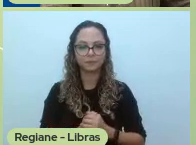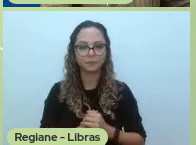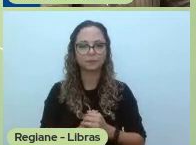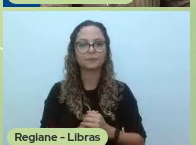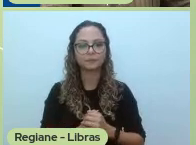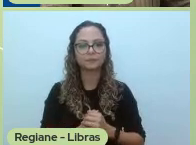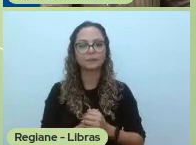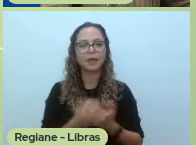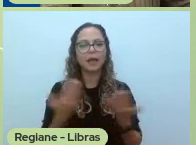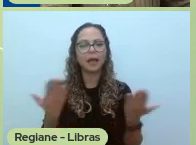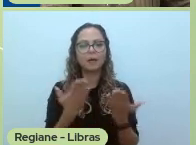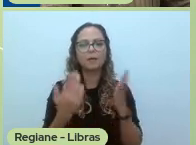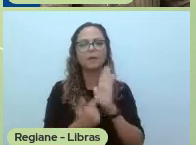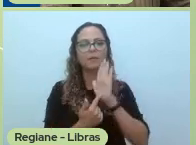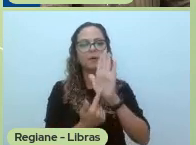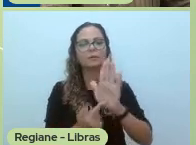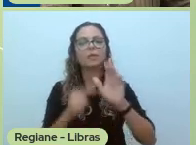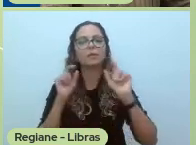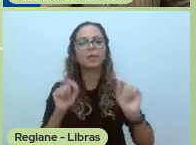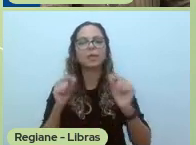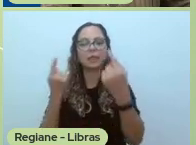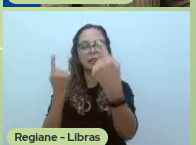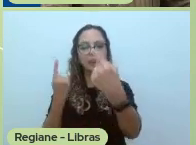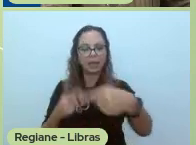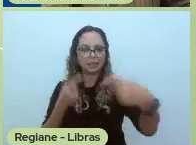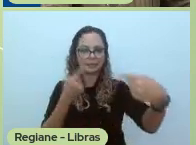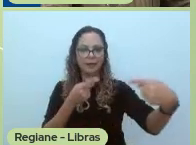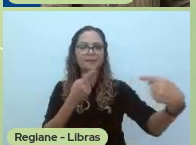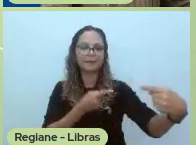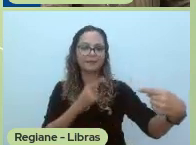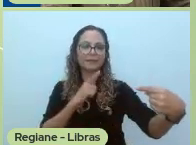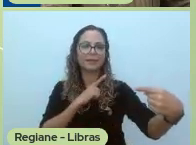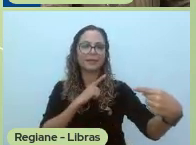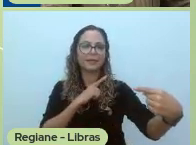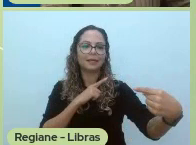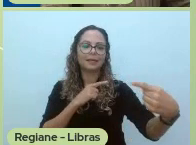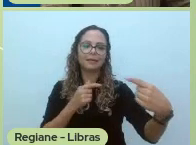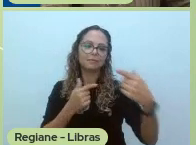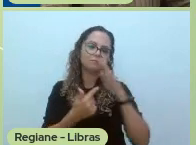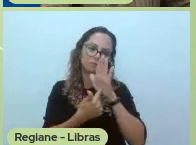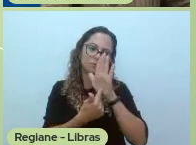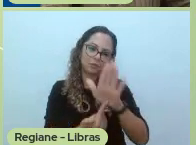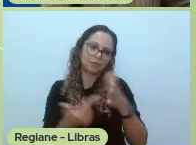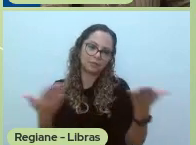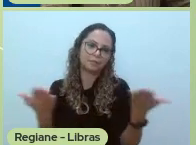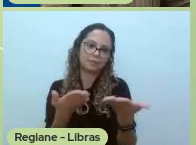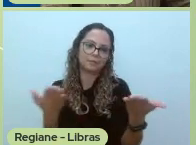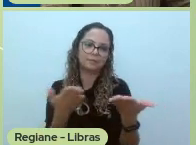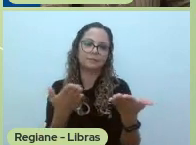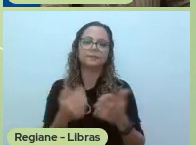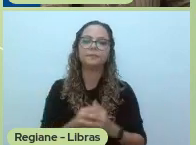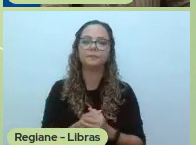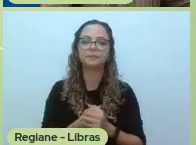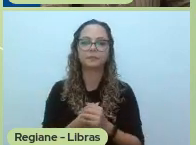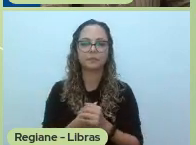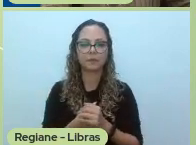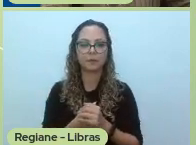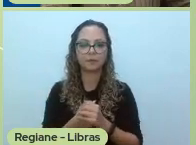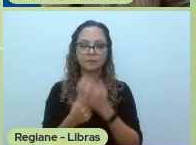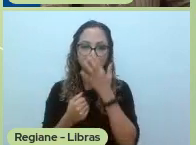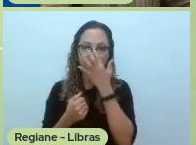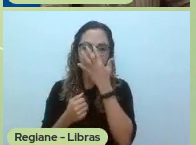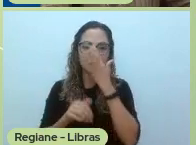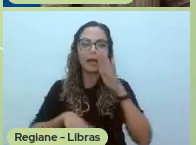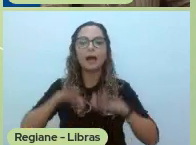um aspecto de um desafio, que eu até tinha separado para trazer depois, mas eu vou falar. Muitas vezes, dependendo do